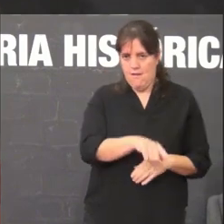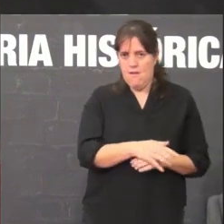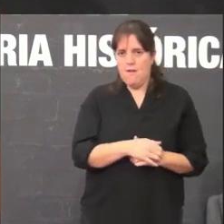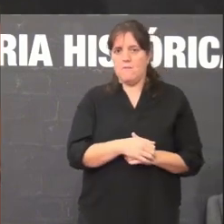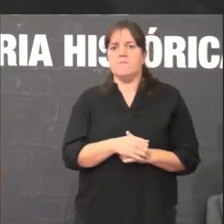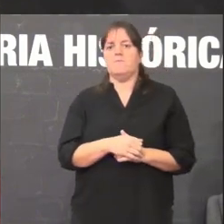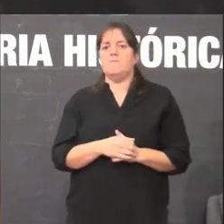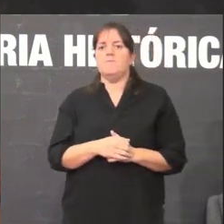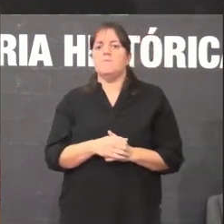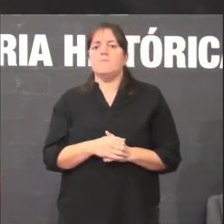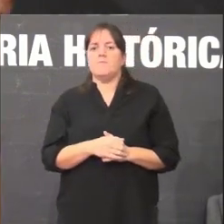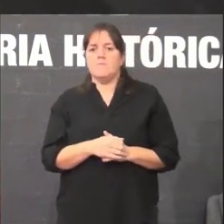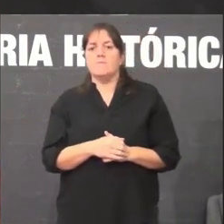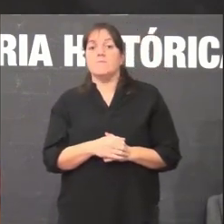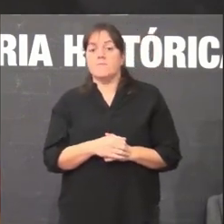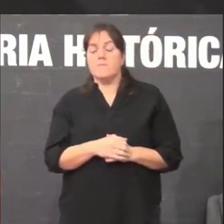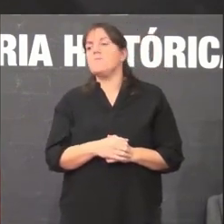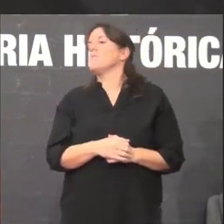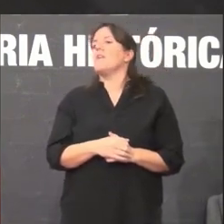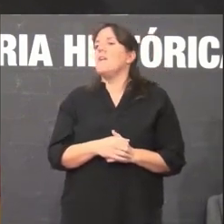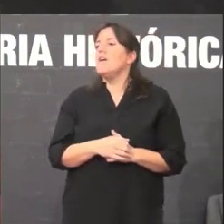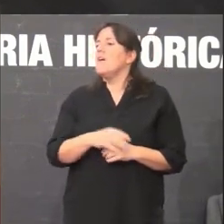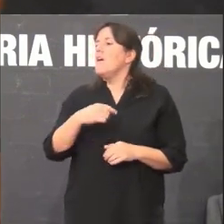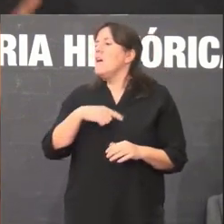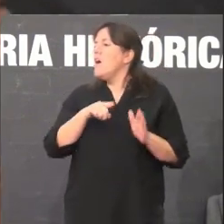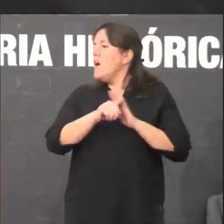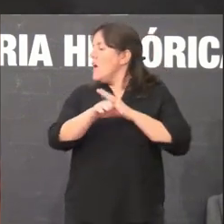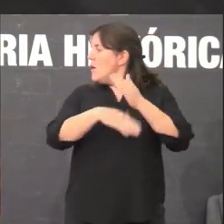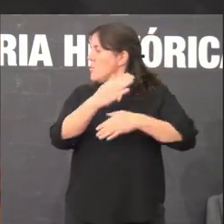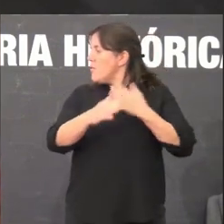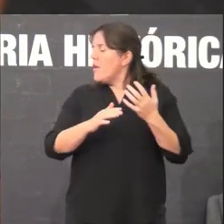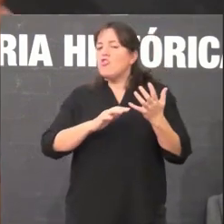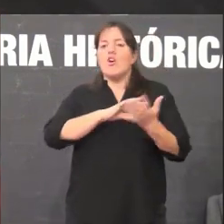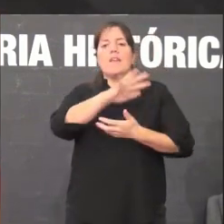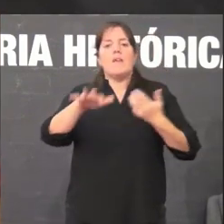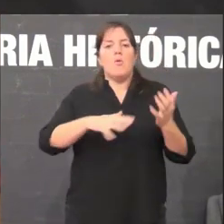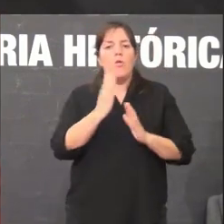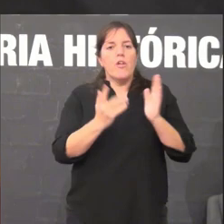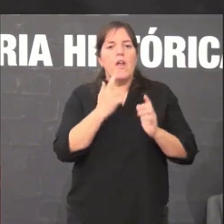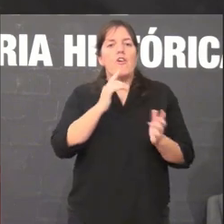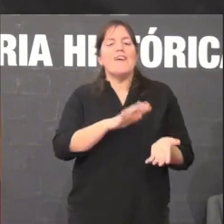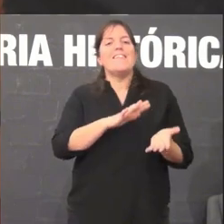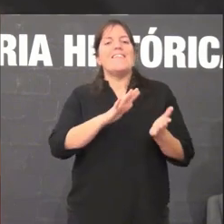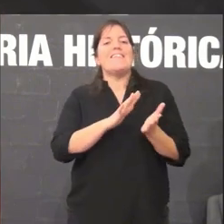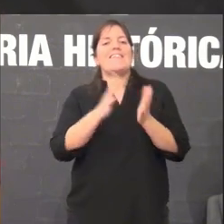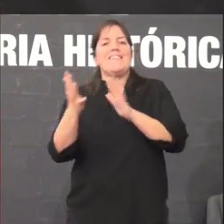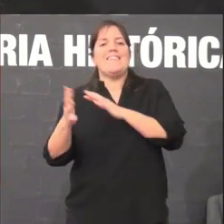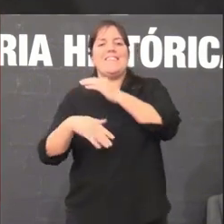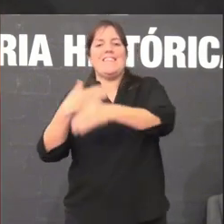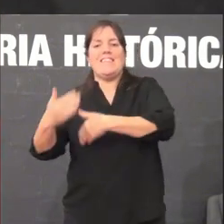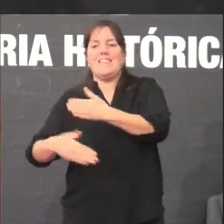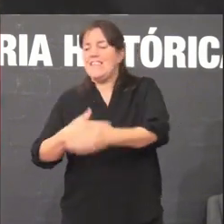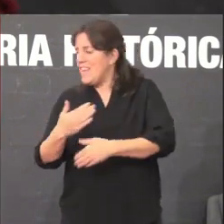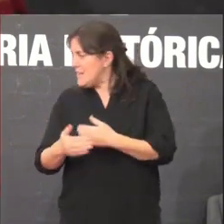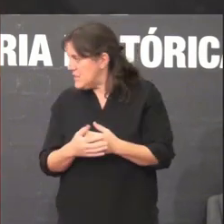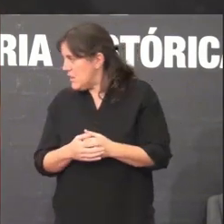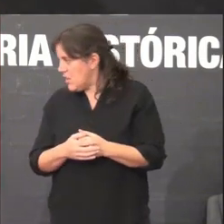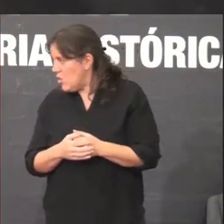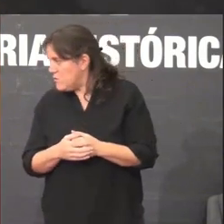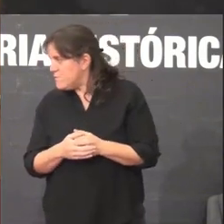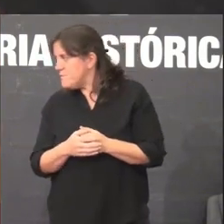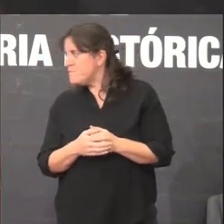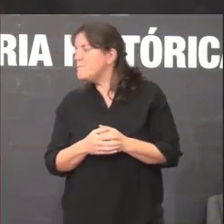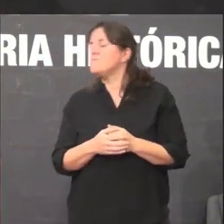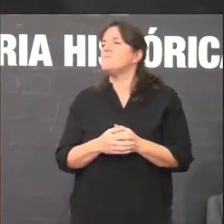Quando acaba este processo, podemos dizer, revolucionário e de transições, mas usando este chavão largo